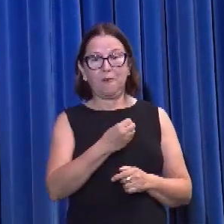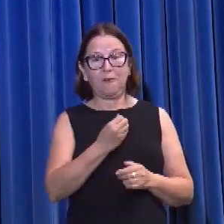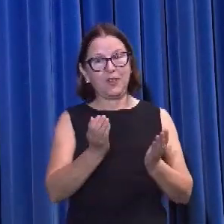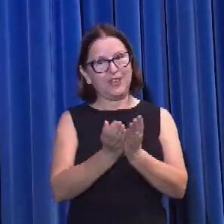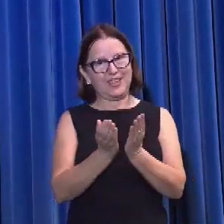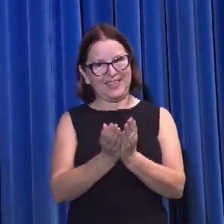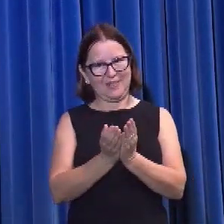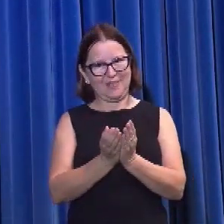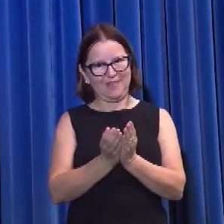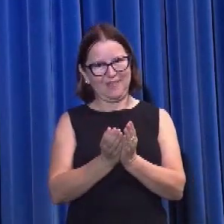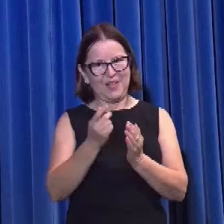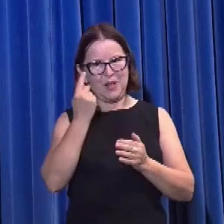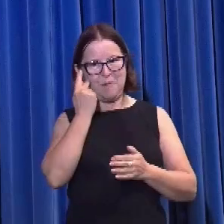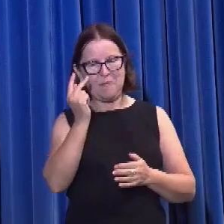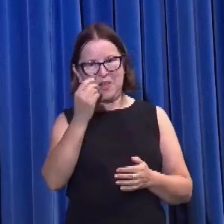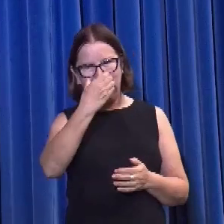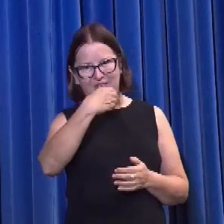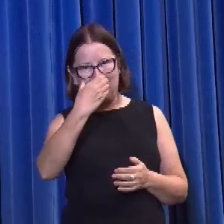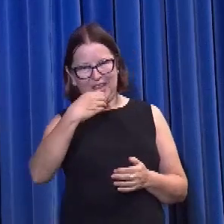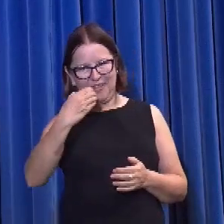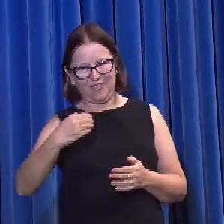frutificar.